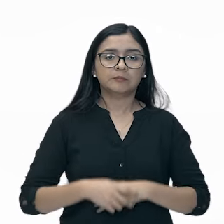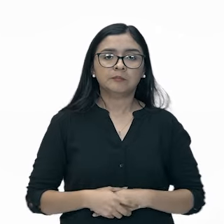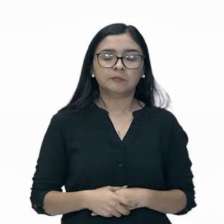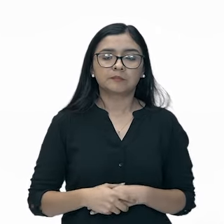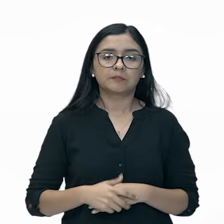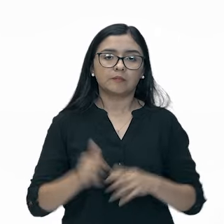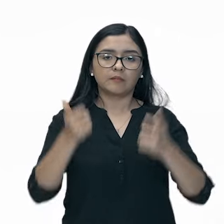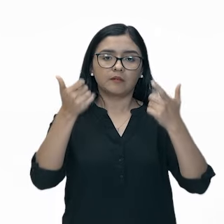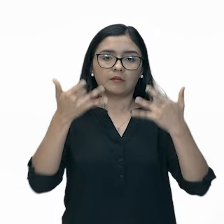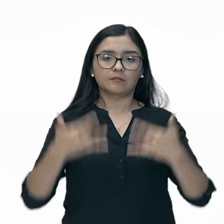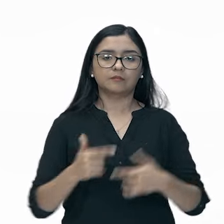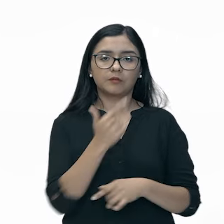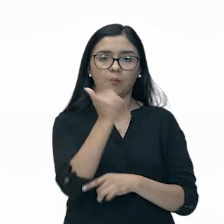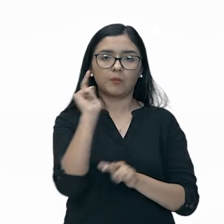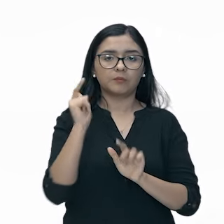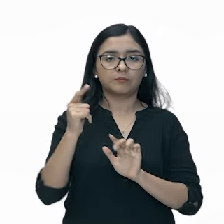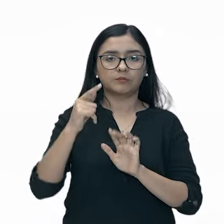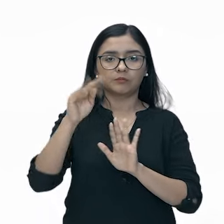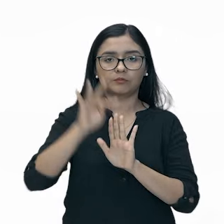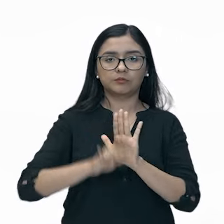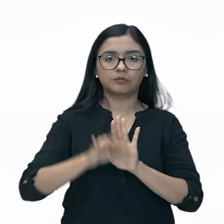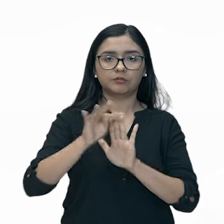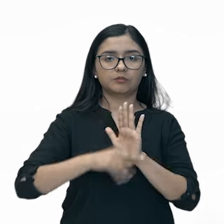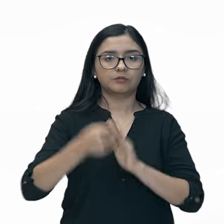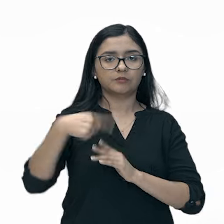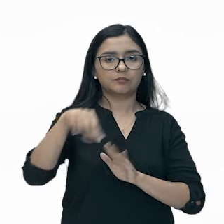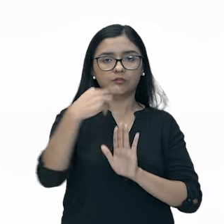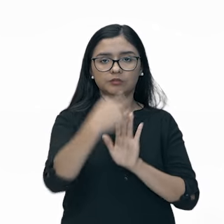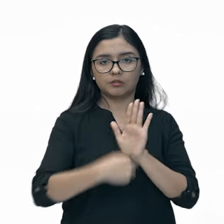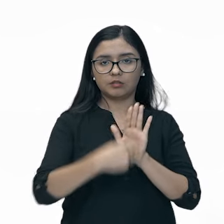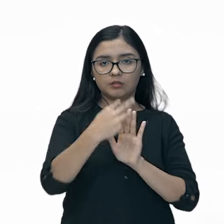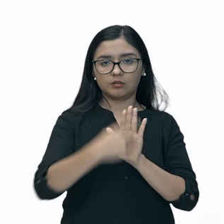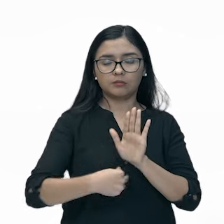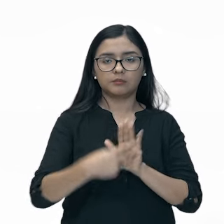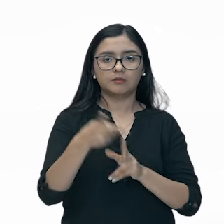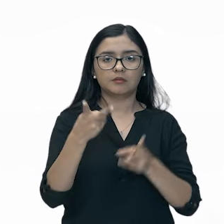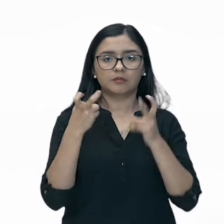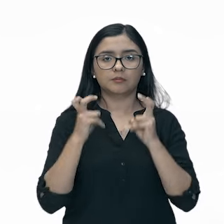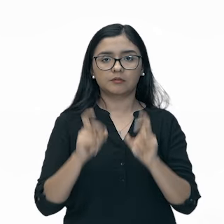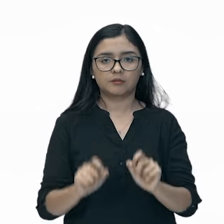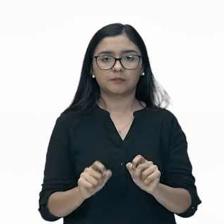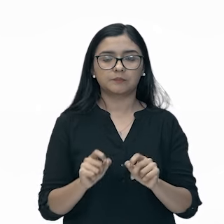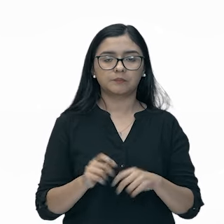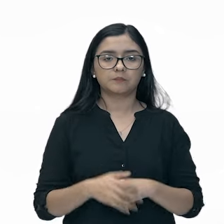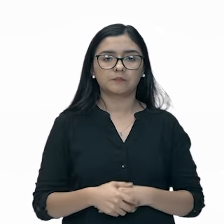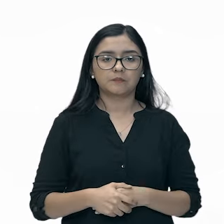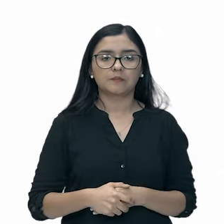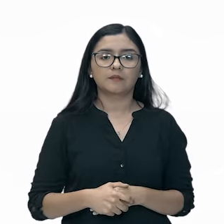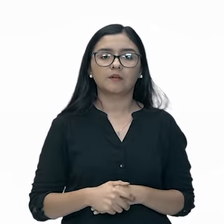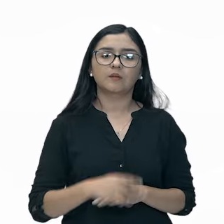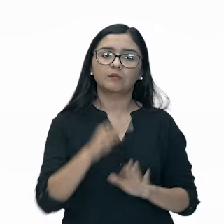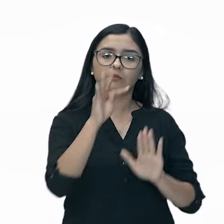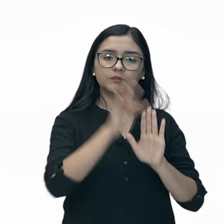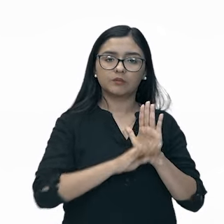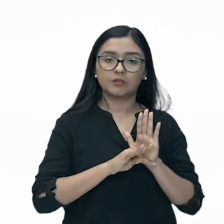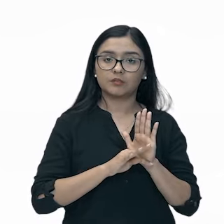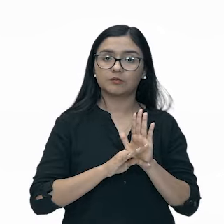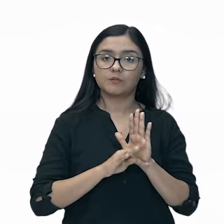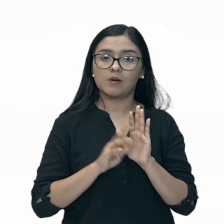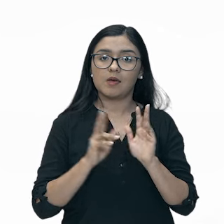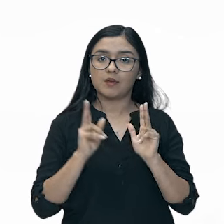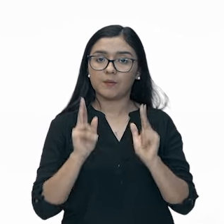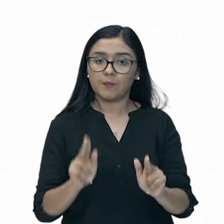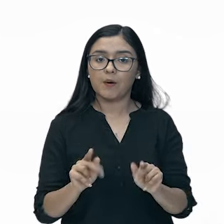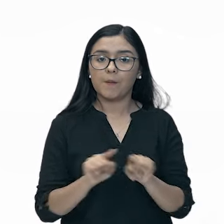dizendo a outra parte do texto que vocês leram junto comigo então perceba é o mesmo texto só que com outras